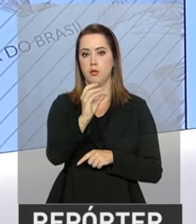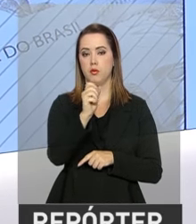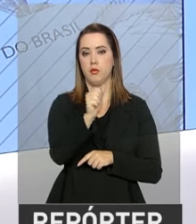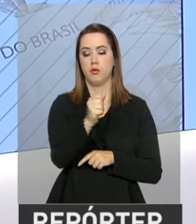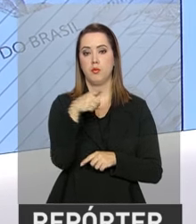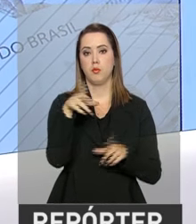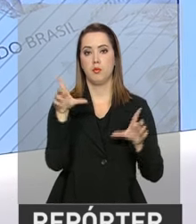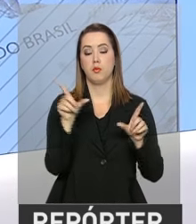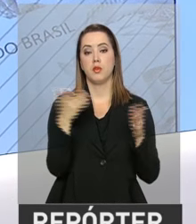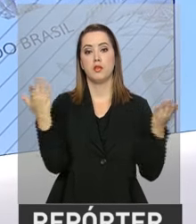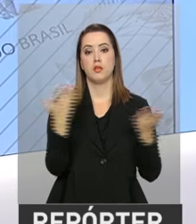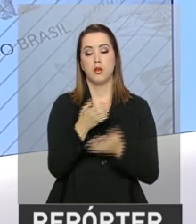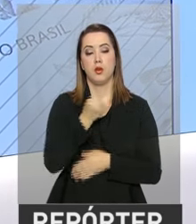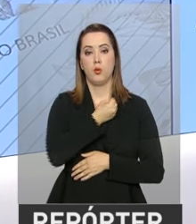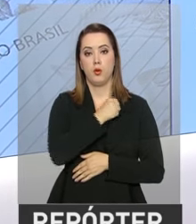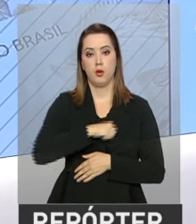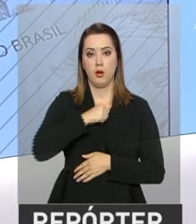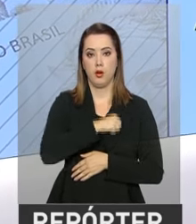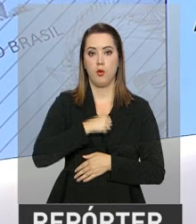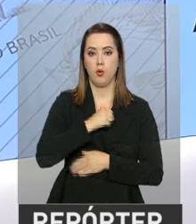Amplo, fechou agosto com alta de